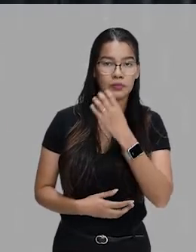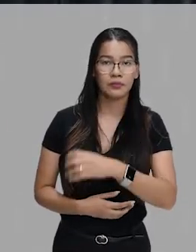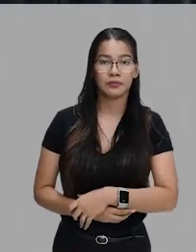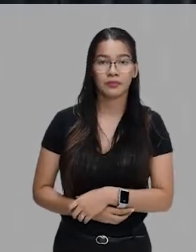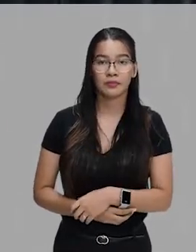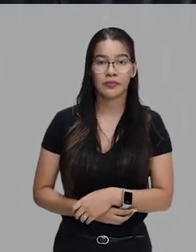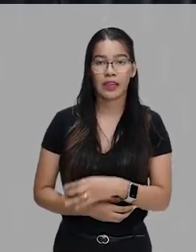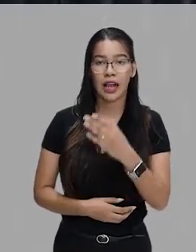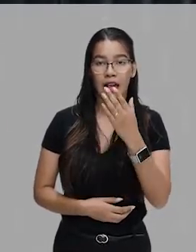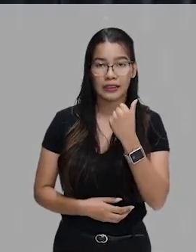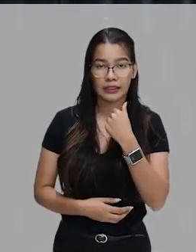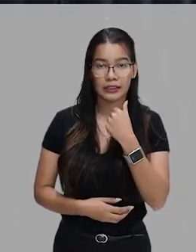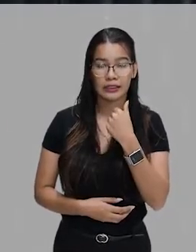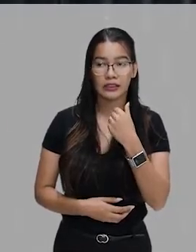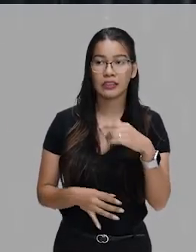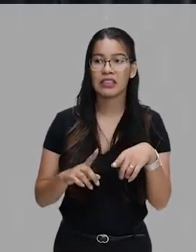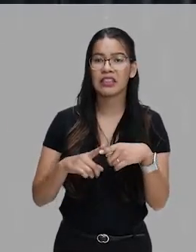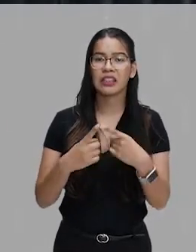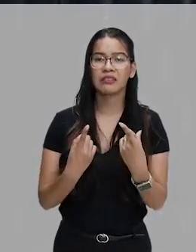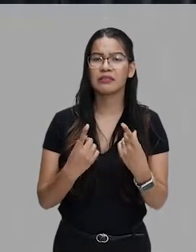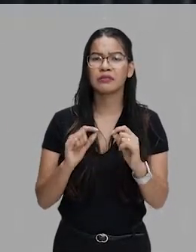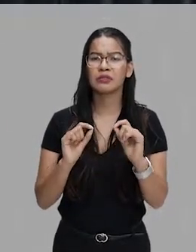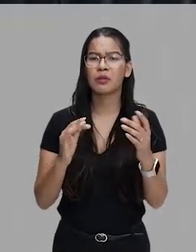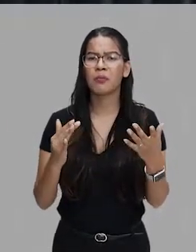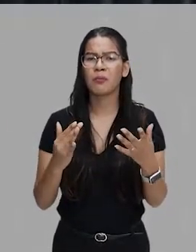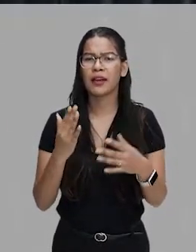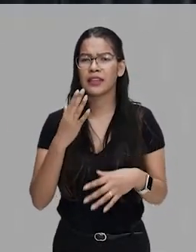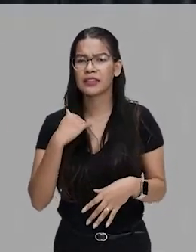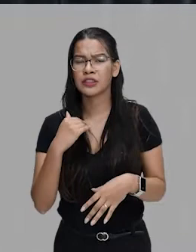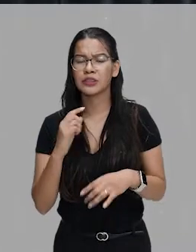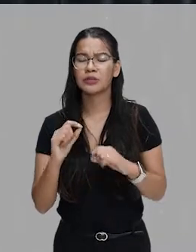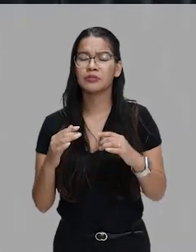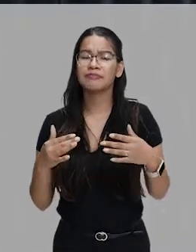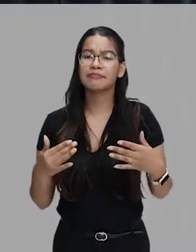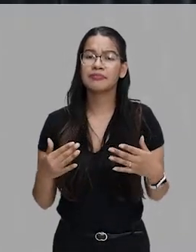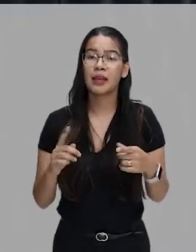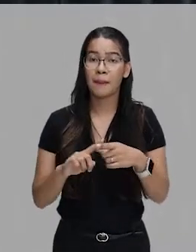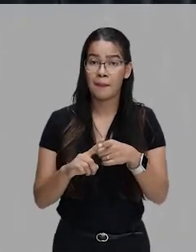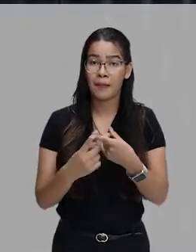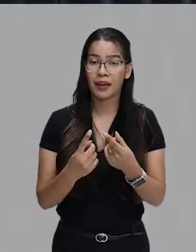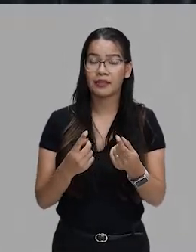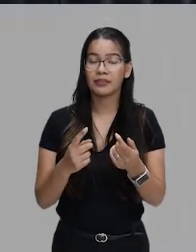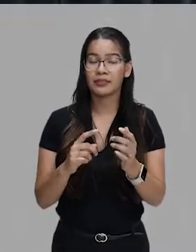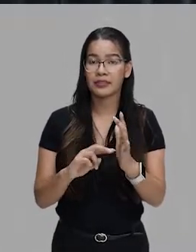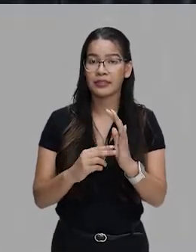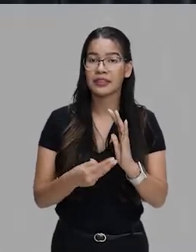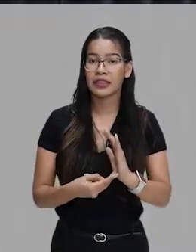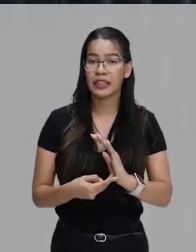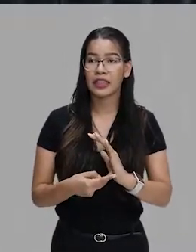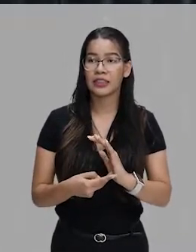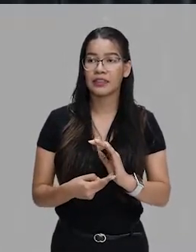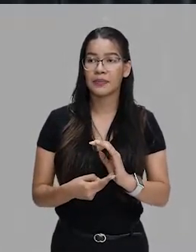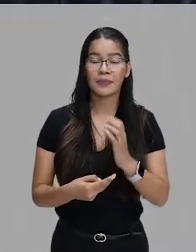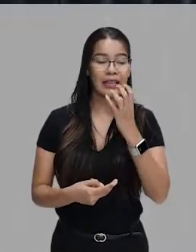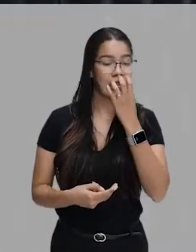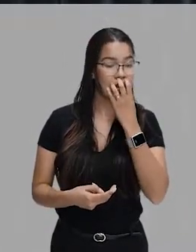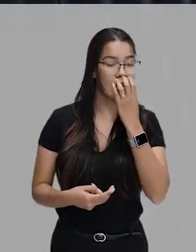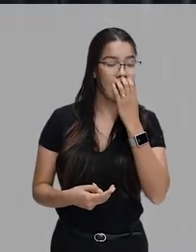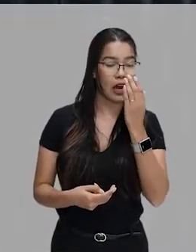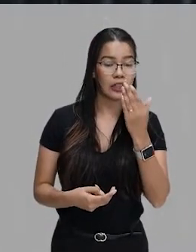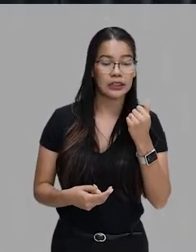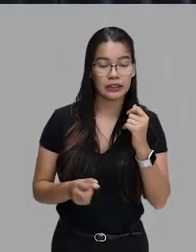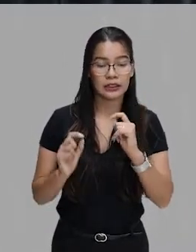mas por precisarem viver. Gente, quem morde, morde alguma coisa, certo? Mas nesse sentido aqui, os cães mordem no sentido